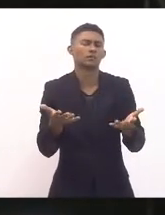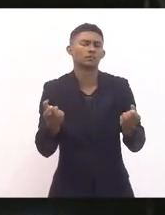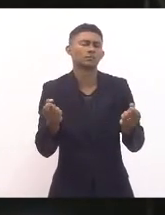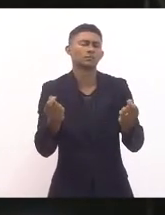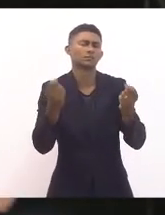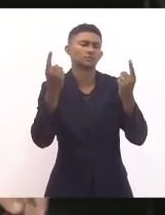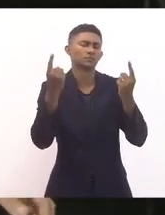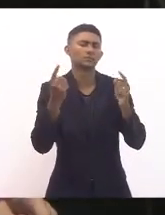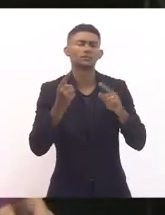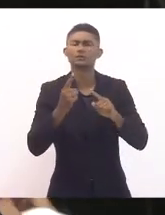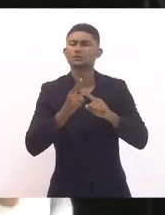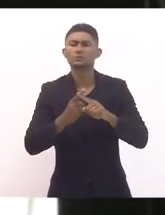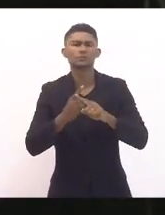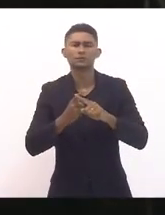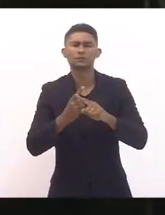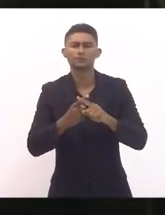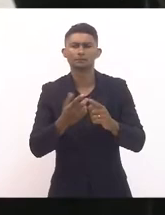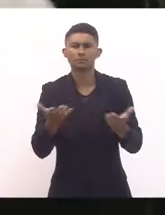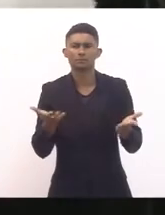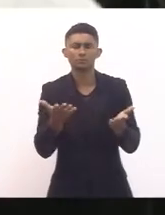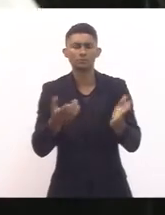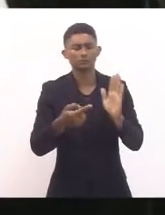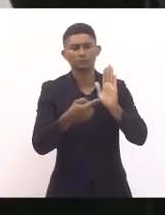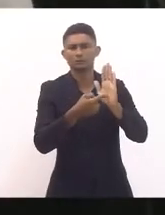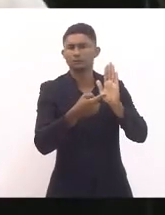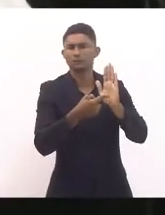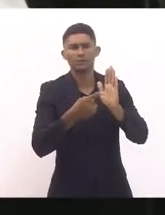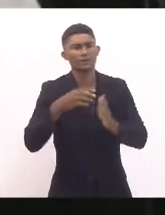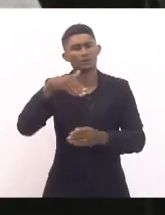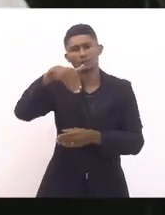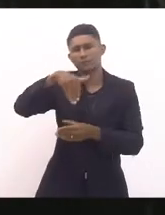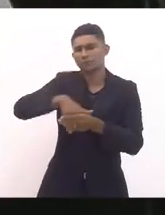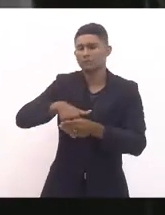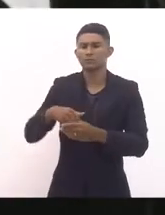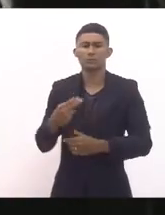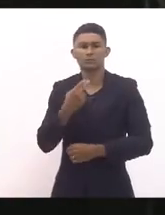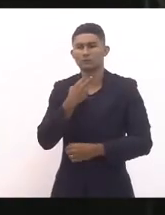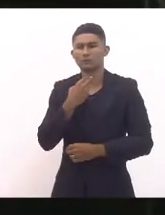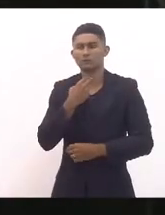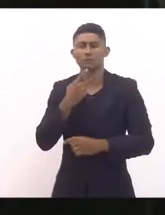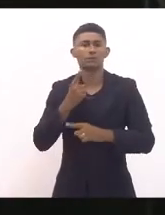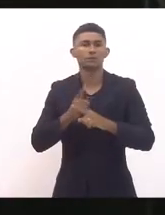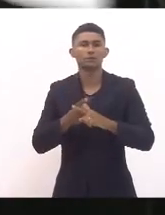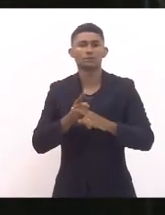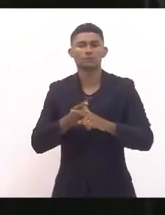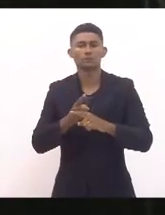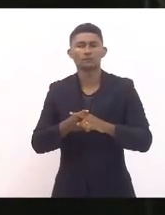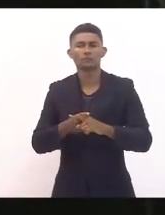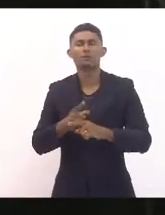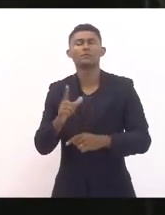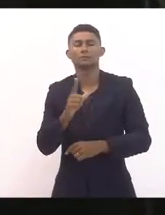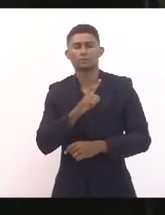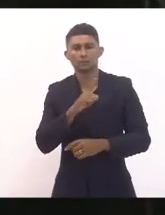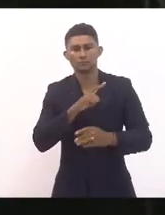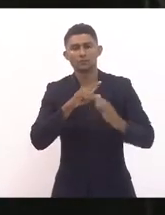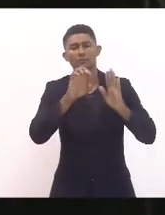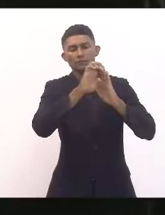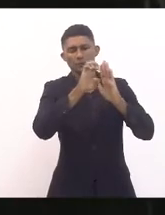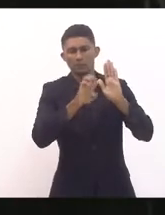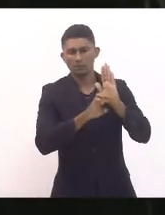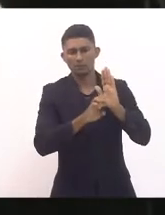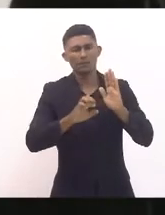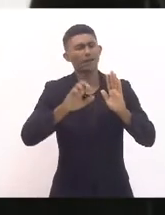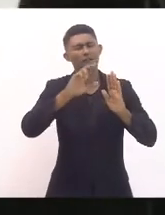Luiz Paulo, hoje o projeto não vai poder ser votado porque foram apresentadas várias emendas ao